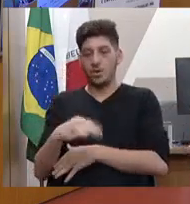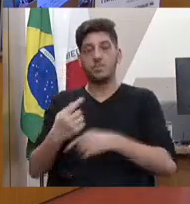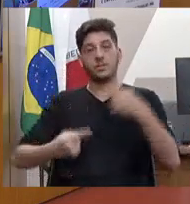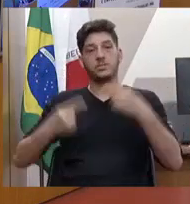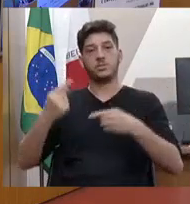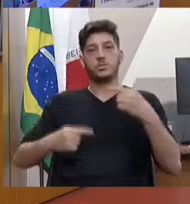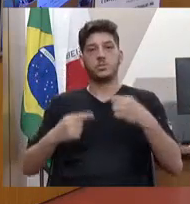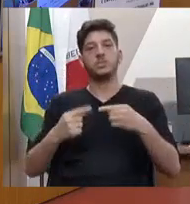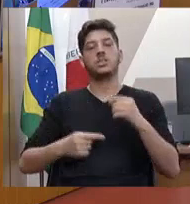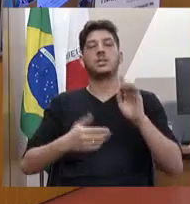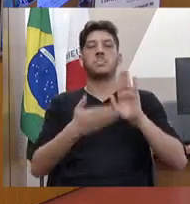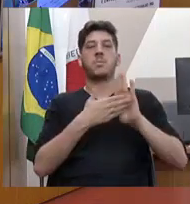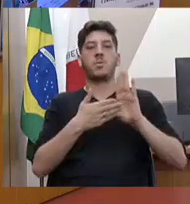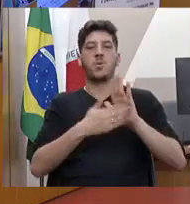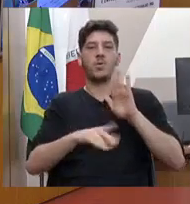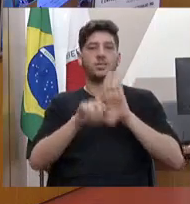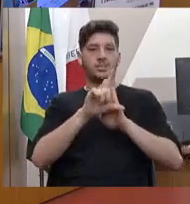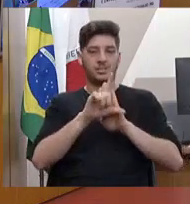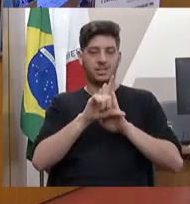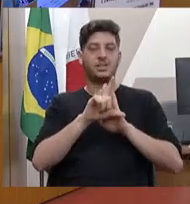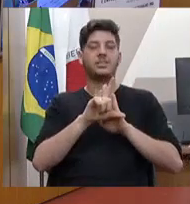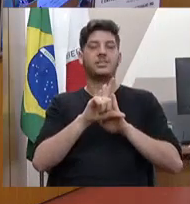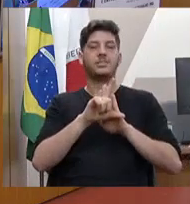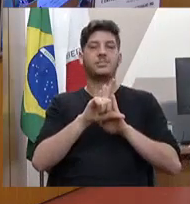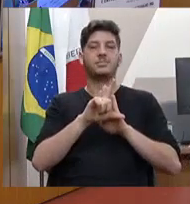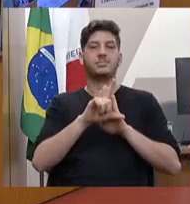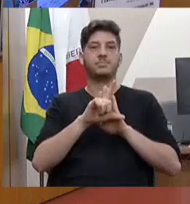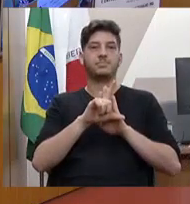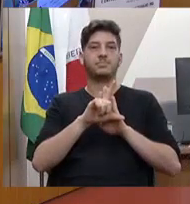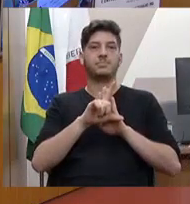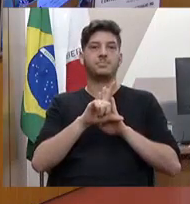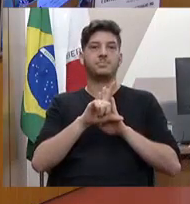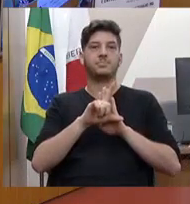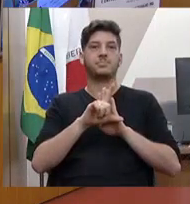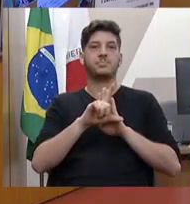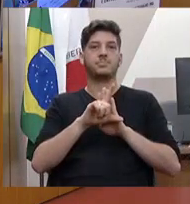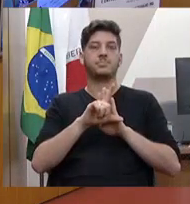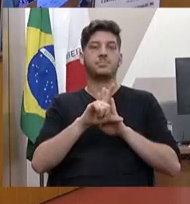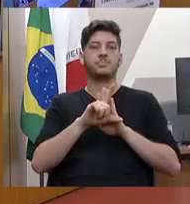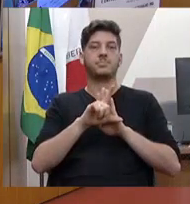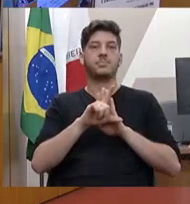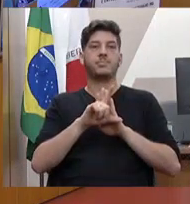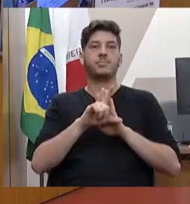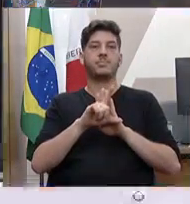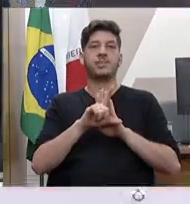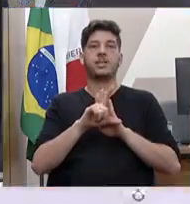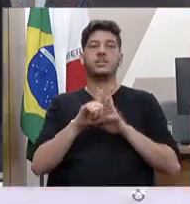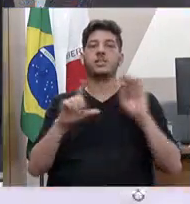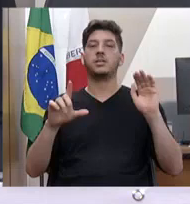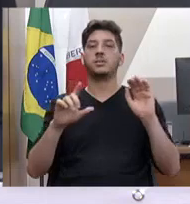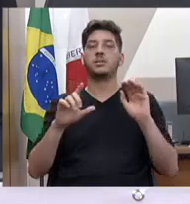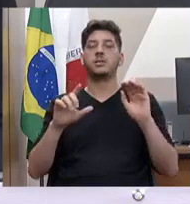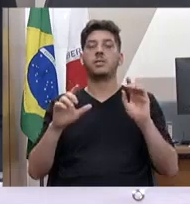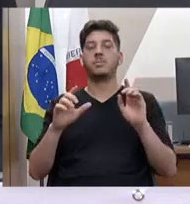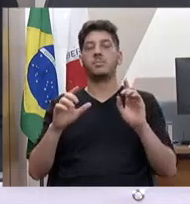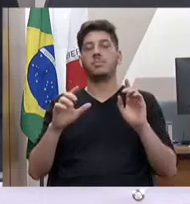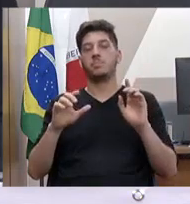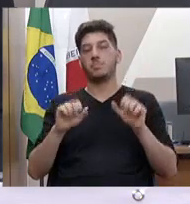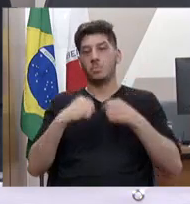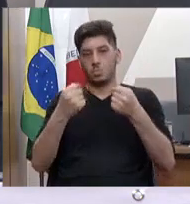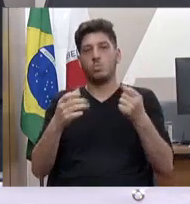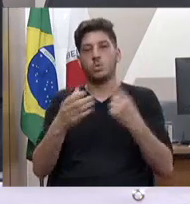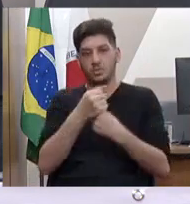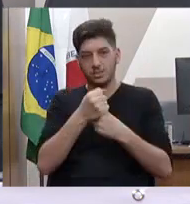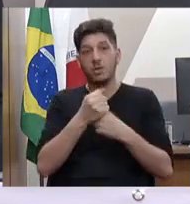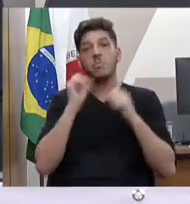pl né da do centro de proteção né servidores públicos é só